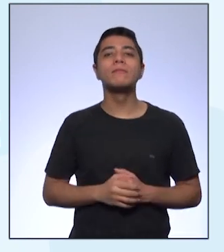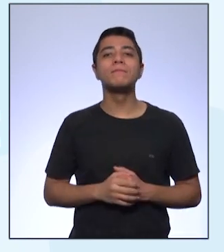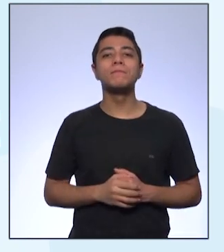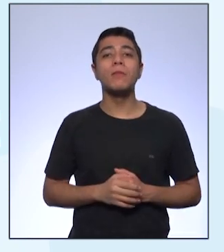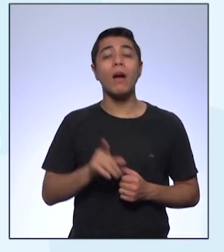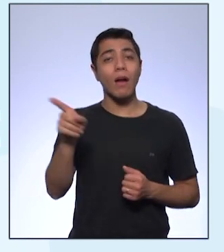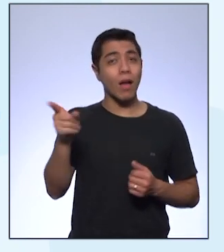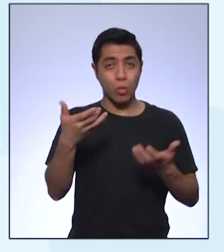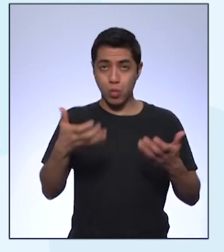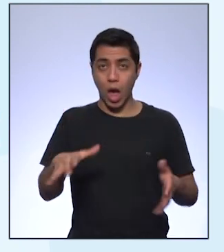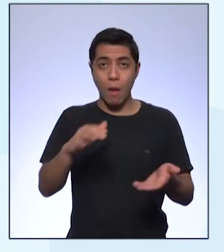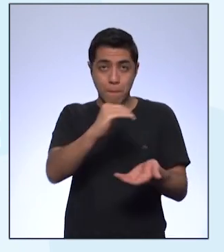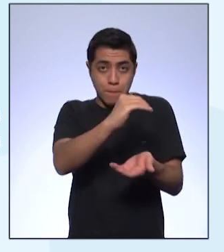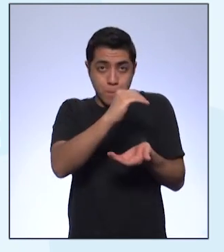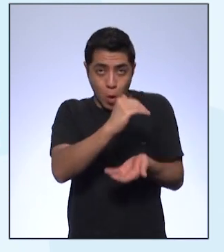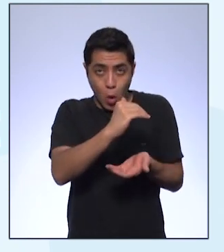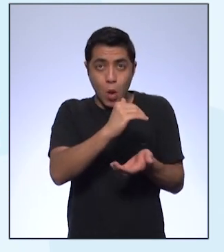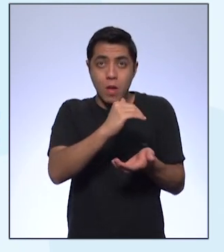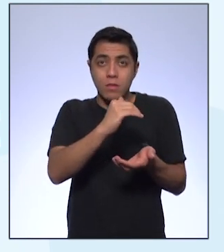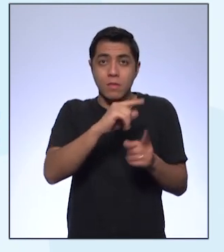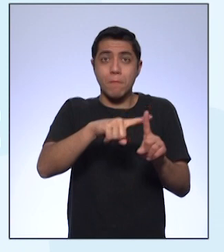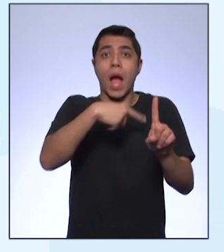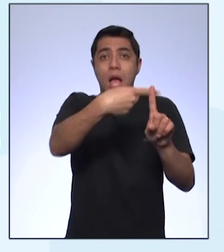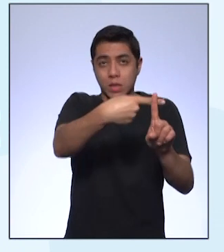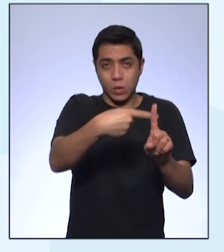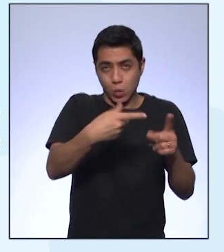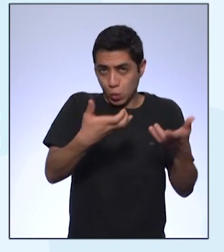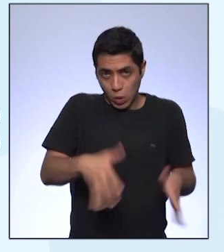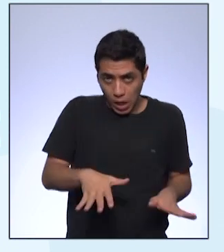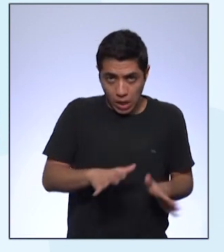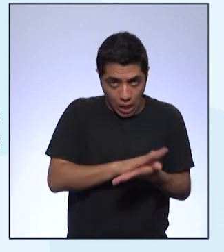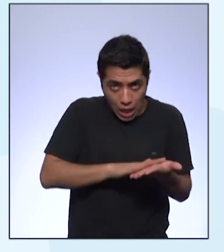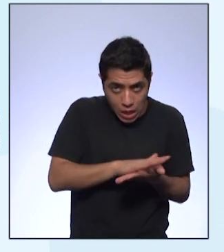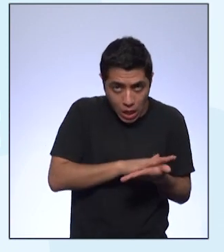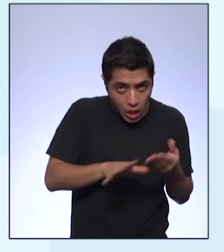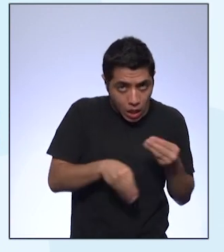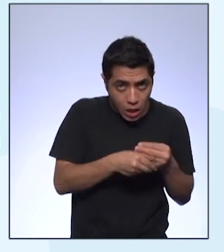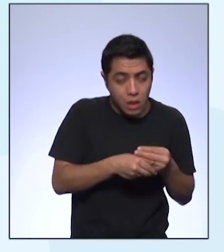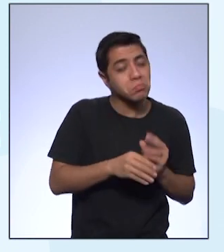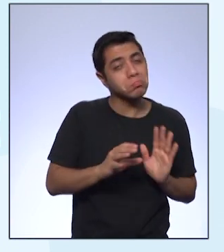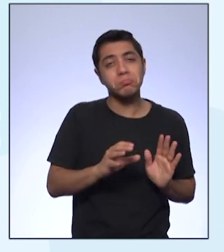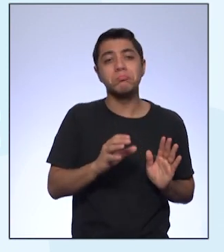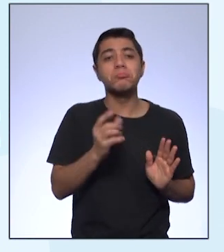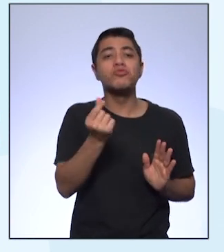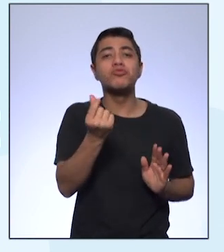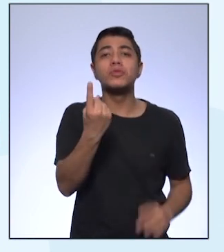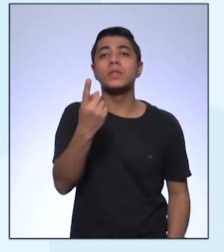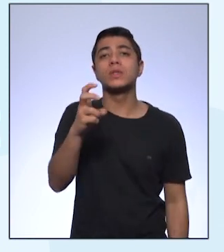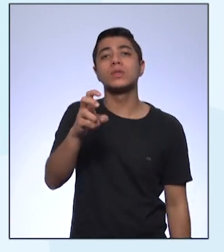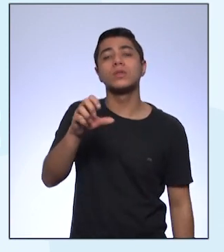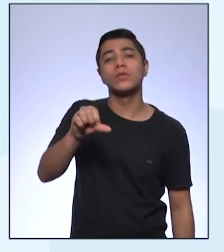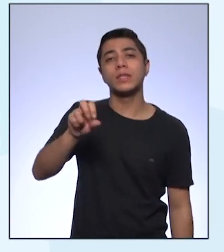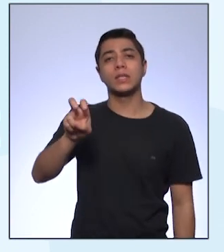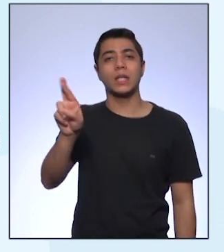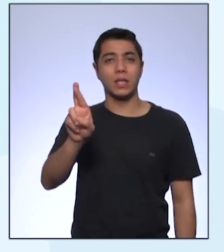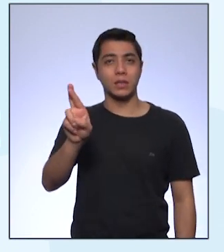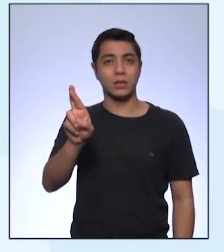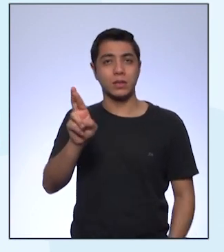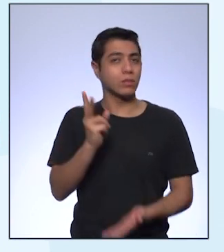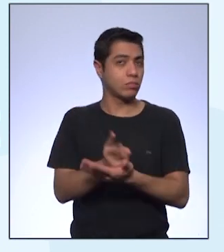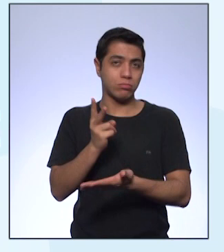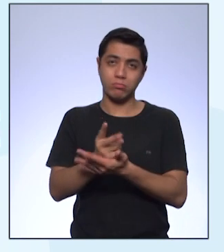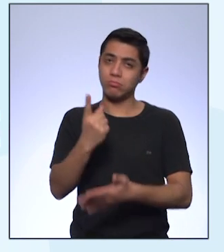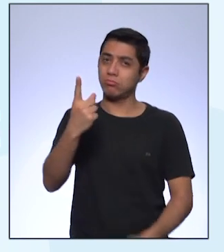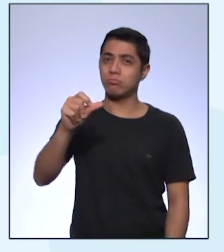R$ 195,00, que é o preço da caixa comum, sem os adicionais. Se ela optar por um pote extra, seja